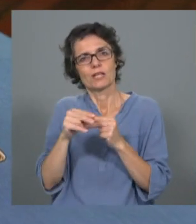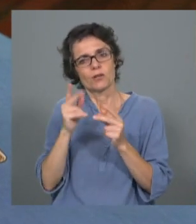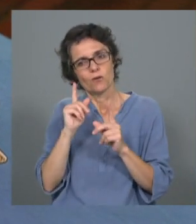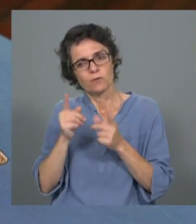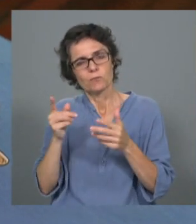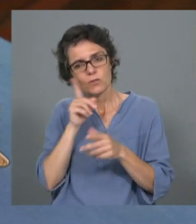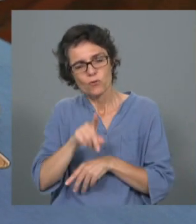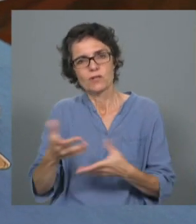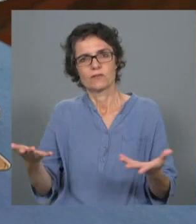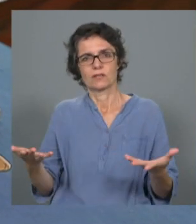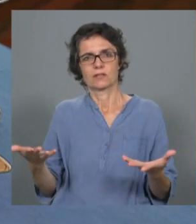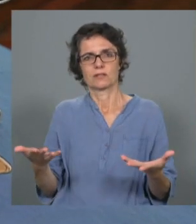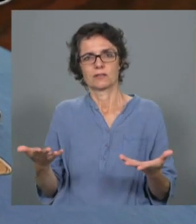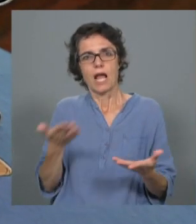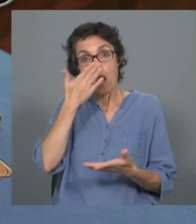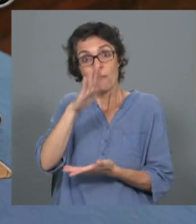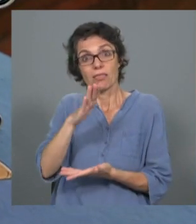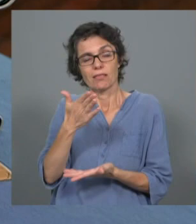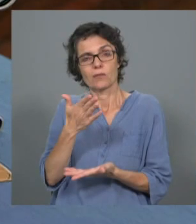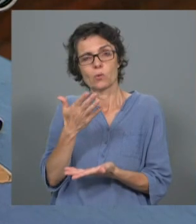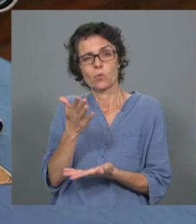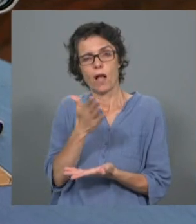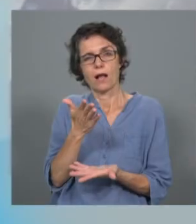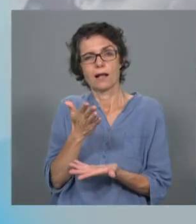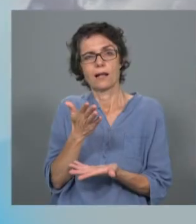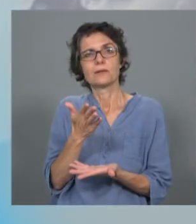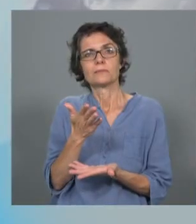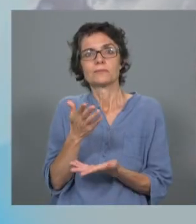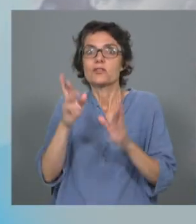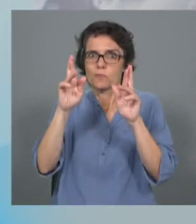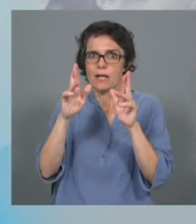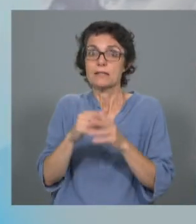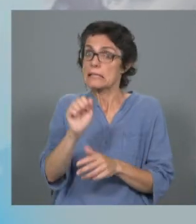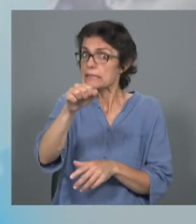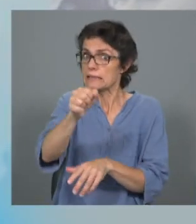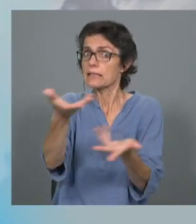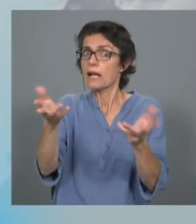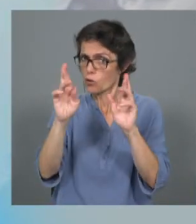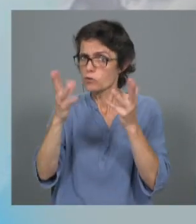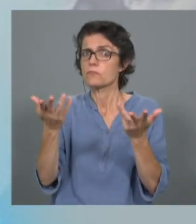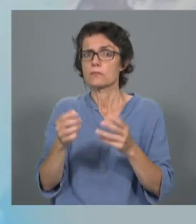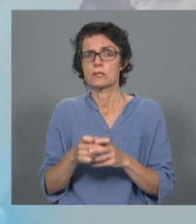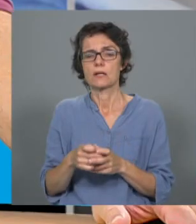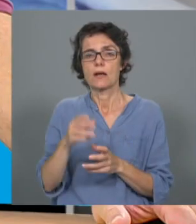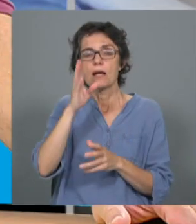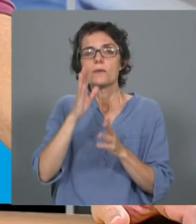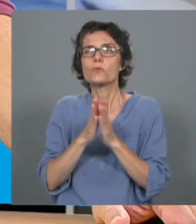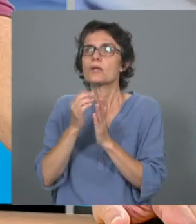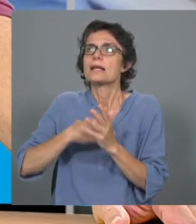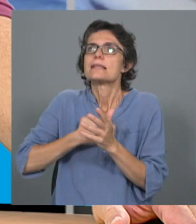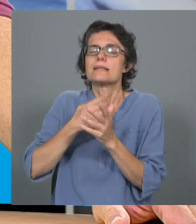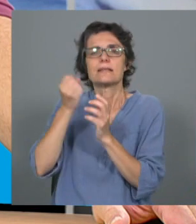Pois, uma atitude, de facto, de renovação e esperança. De renovação, de esperança, sabendo que Deus está connosco, não nos